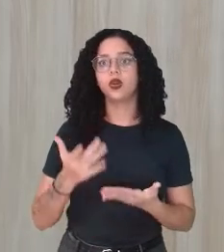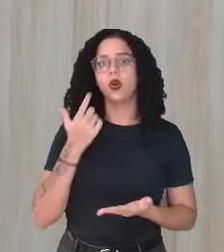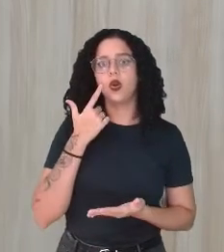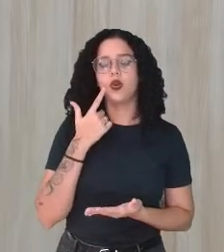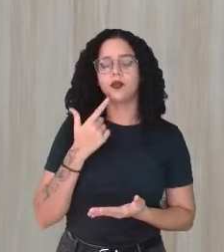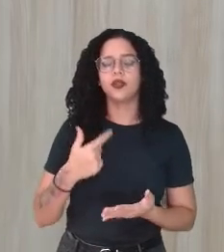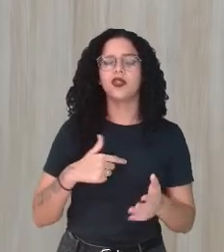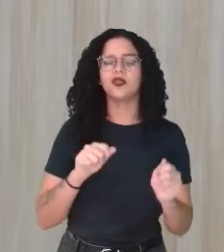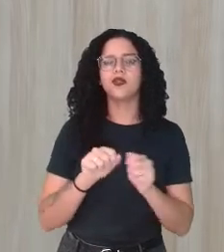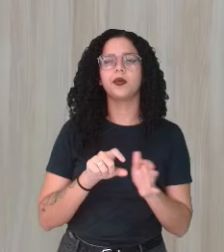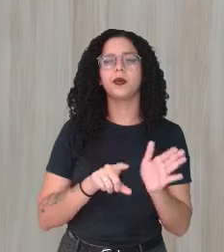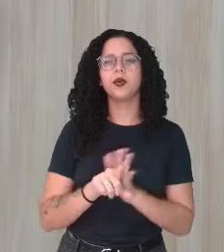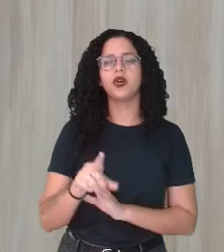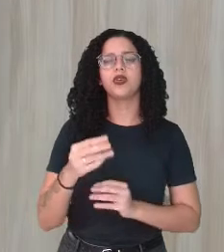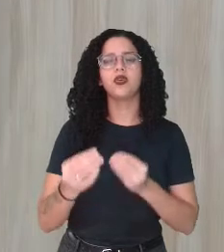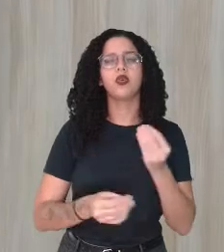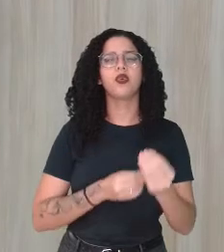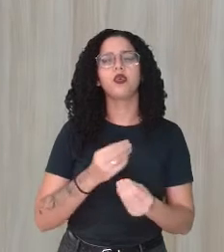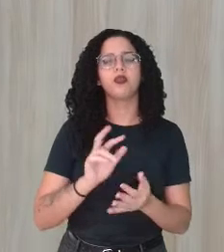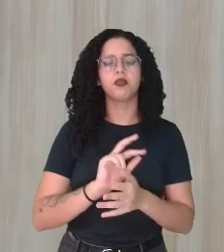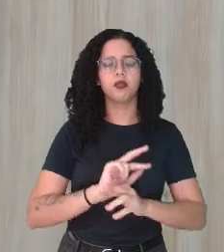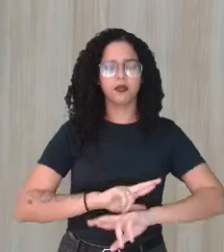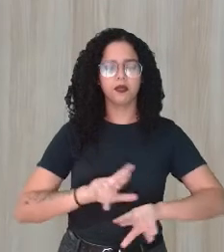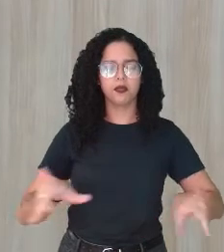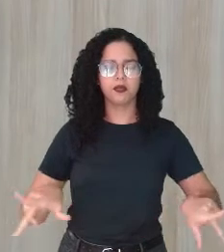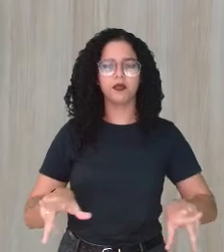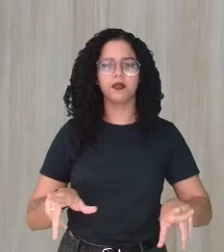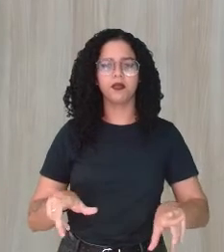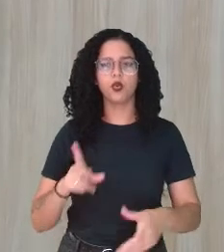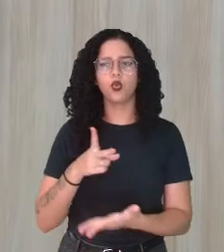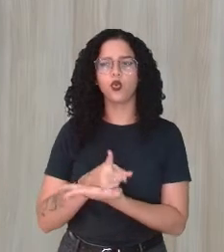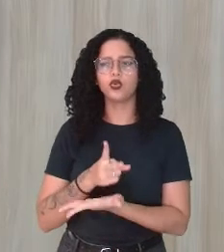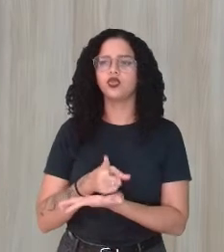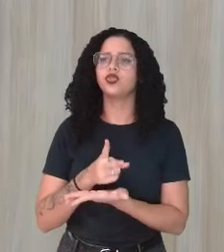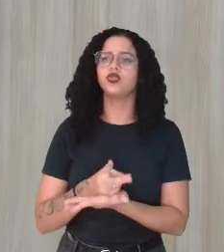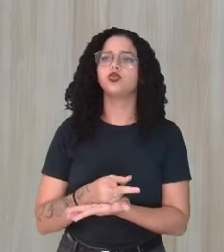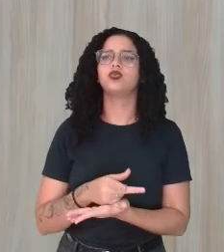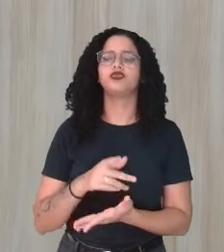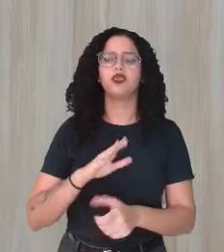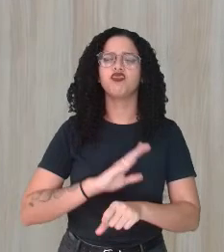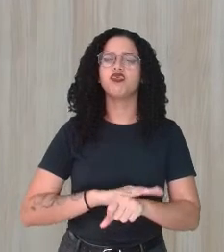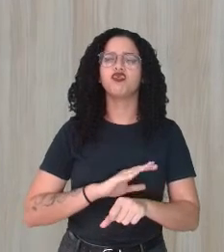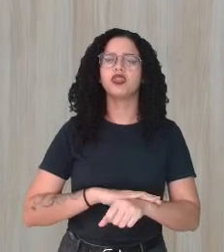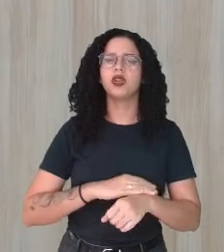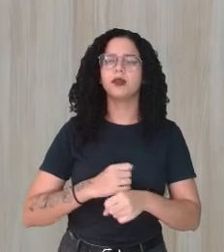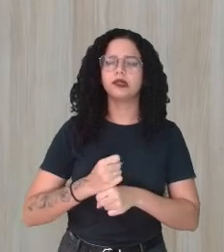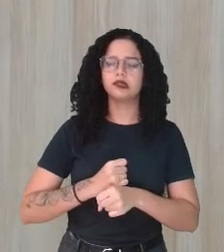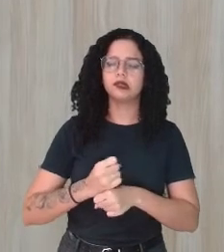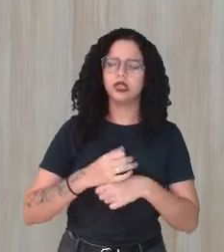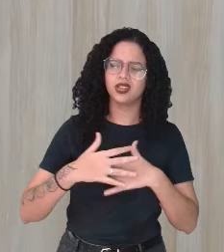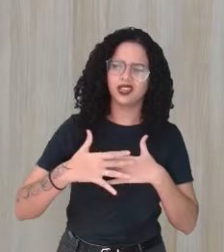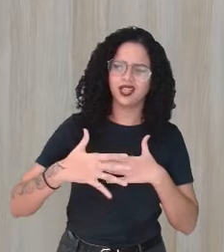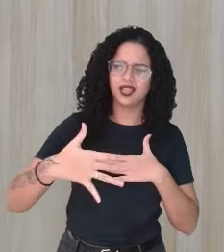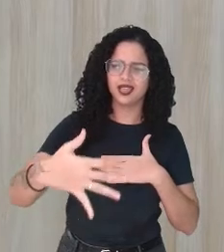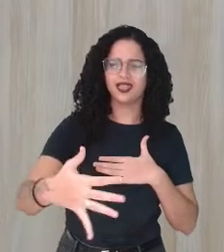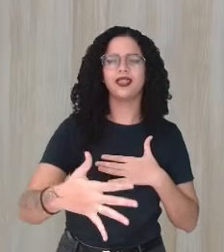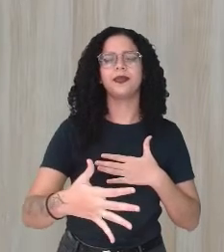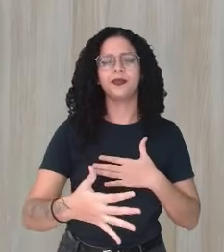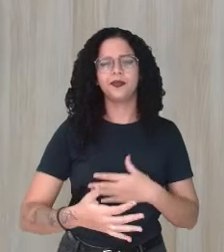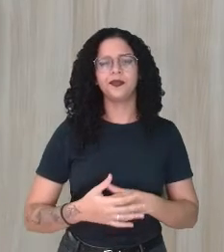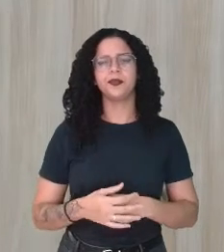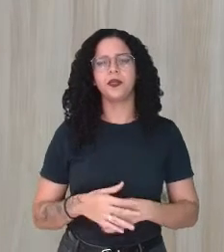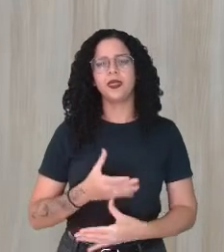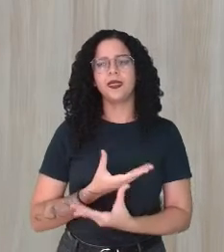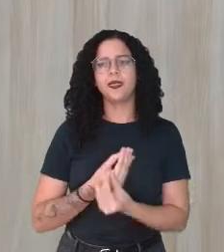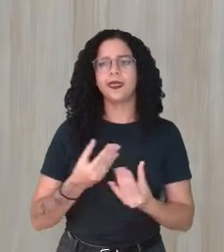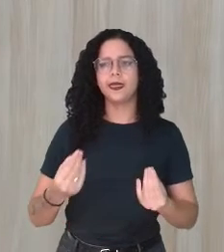fiz essa pergunta, né? Como foi que essa diversidade se manteve nesse tempo todo, né? Com tantas,